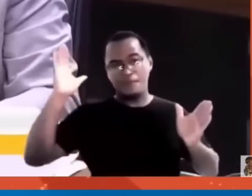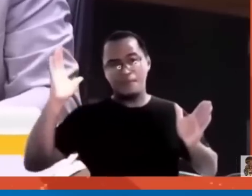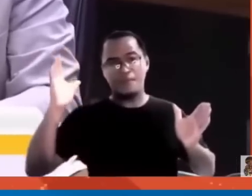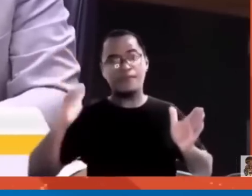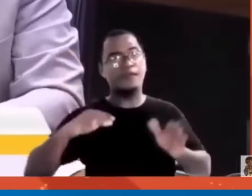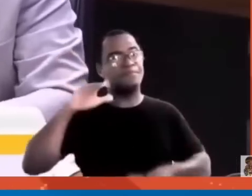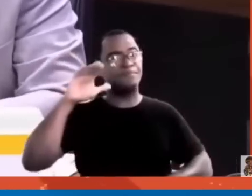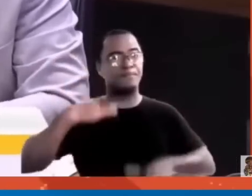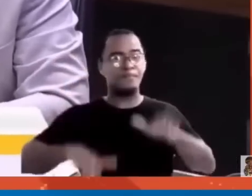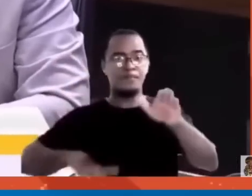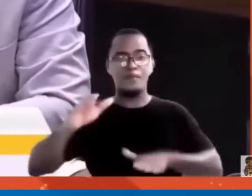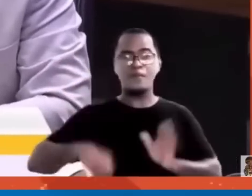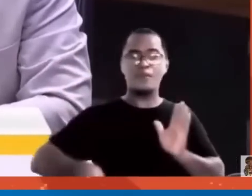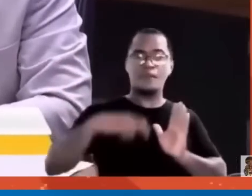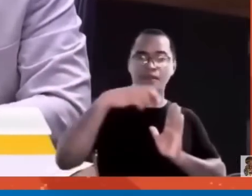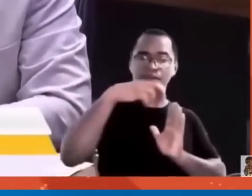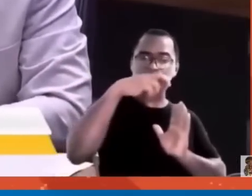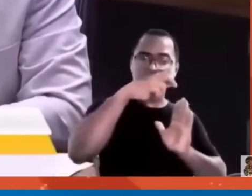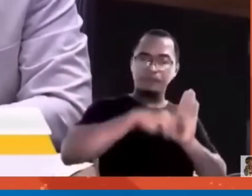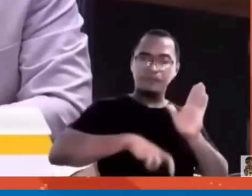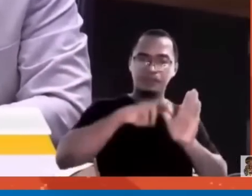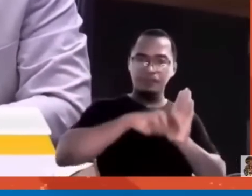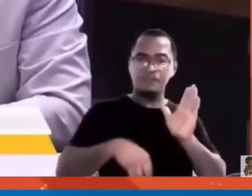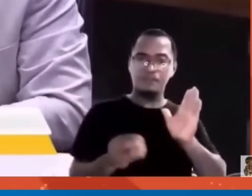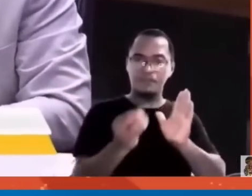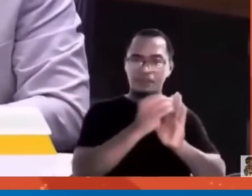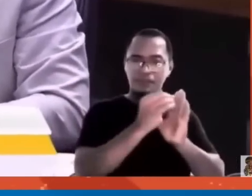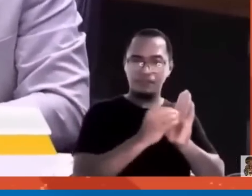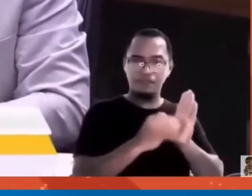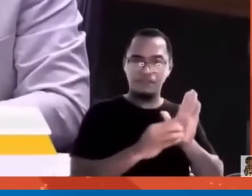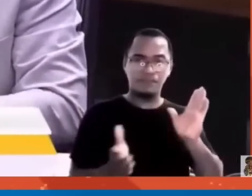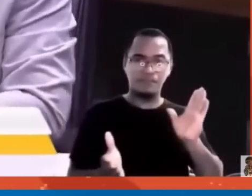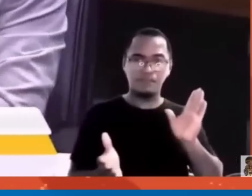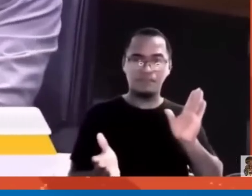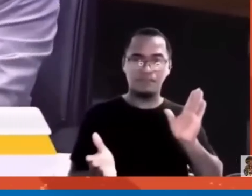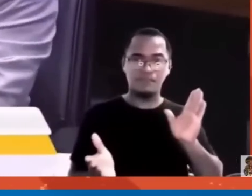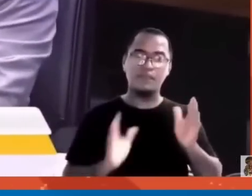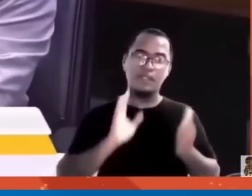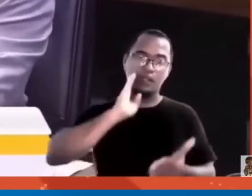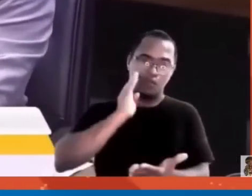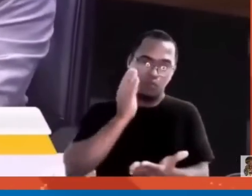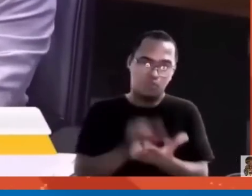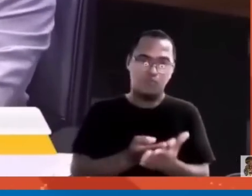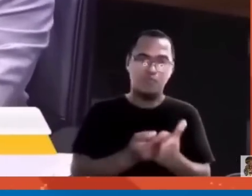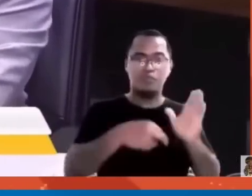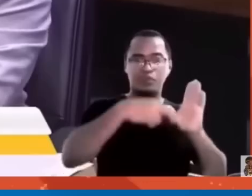talvez aqui no nosso relatório, General, não saia, eu confio no relator,